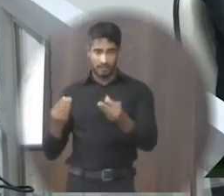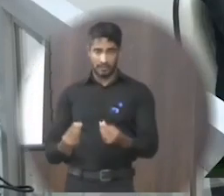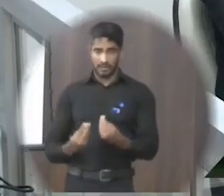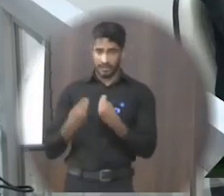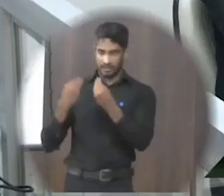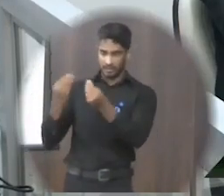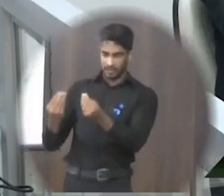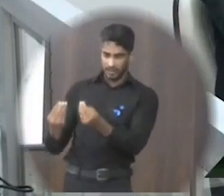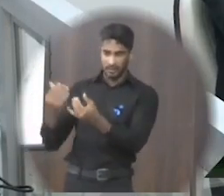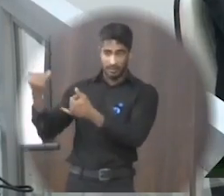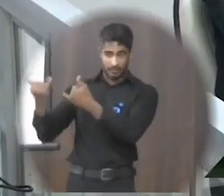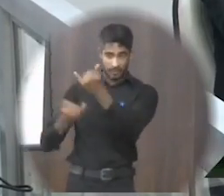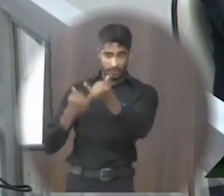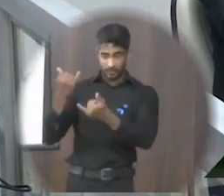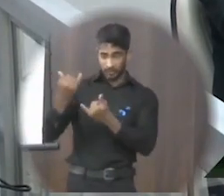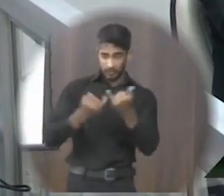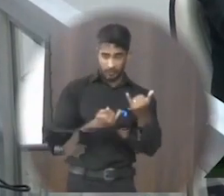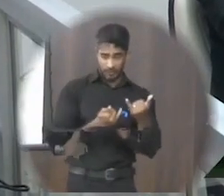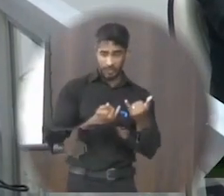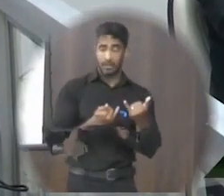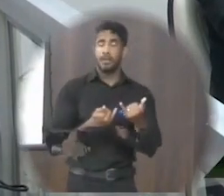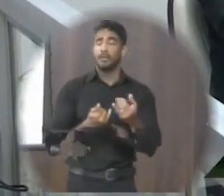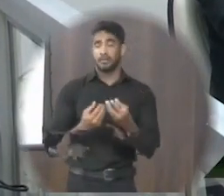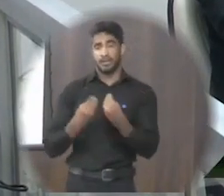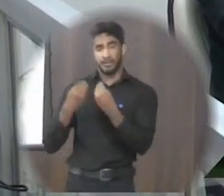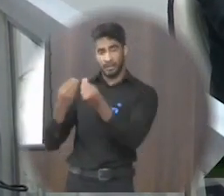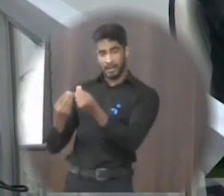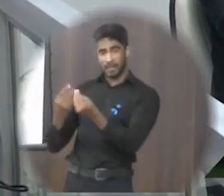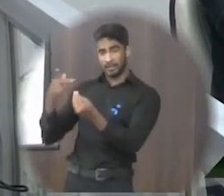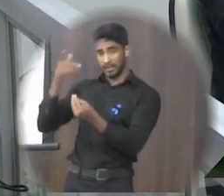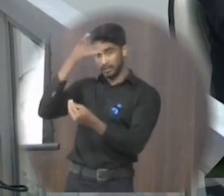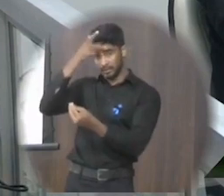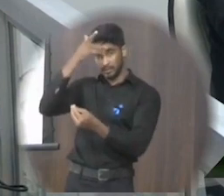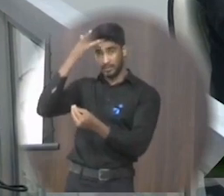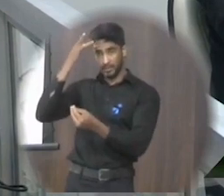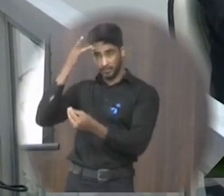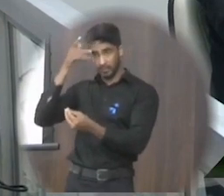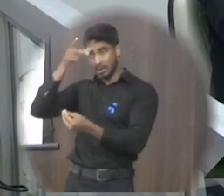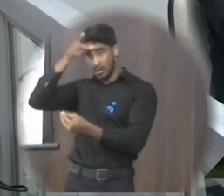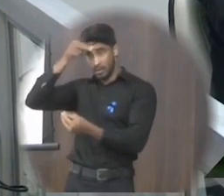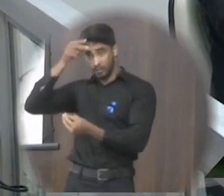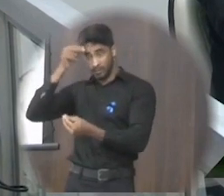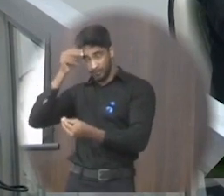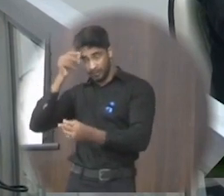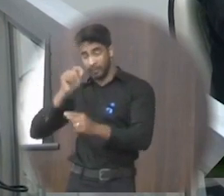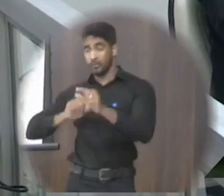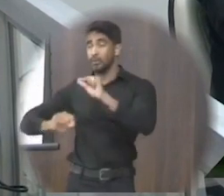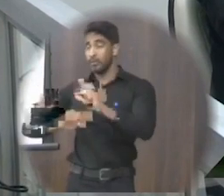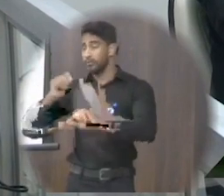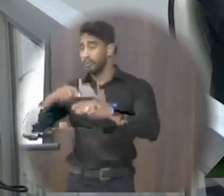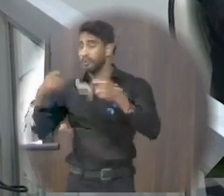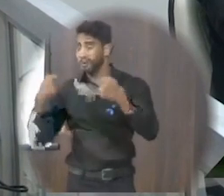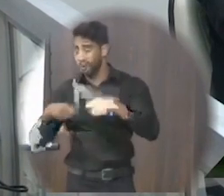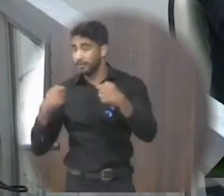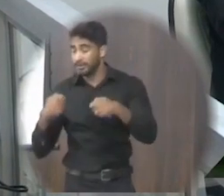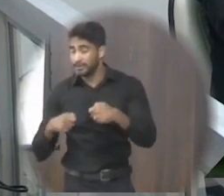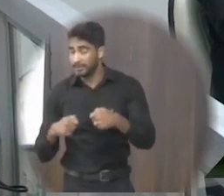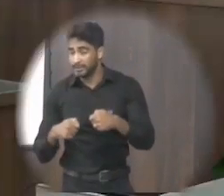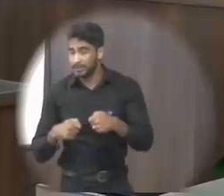após tramitação regimental, seja encaminhado ao senhor prefeito municipal José Aparecido Mendes Santos a seguinte indicação necessidade: